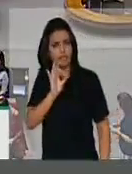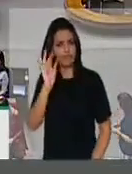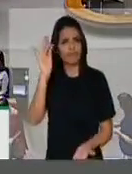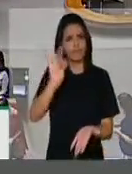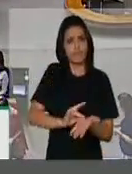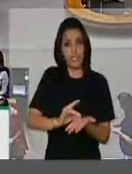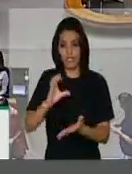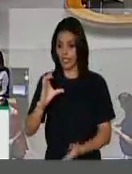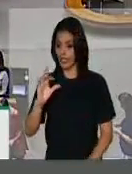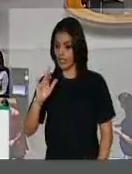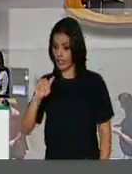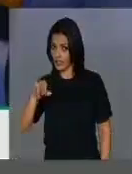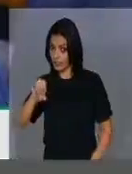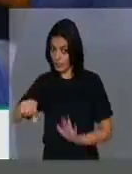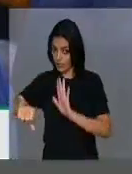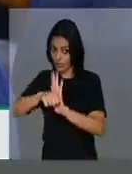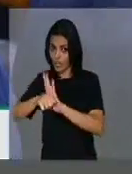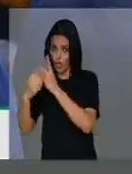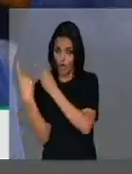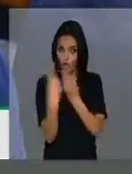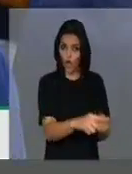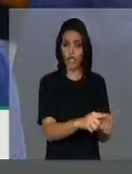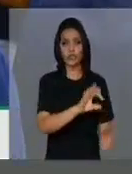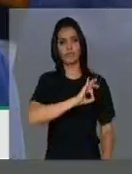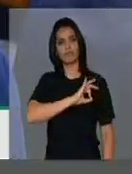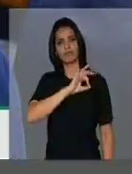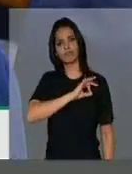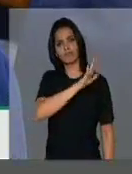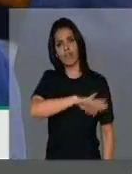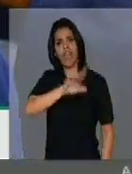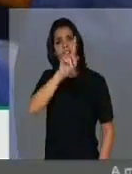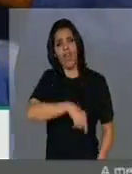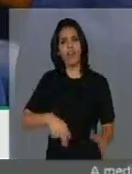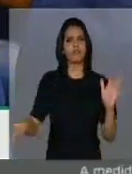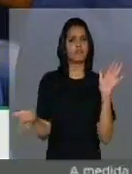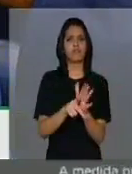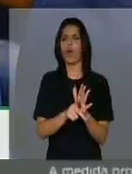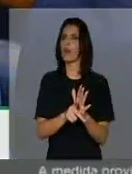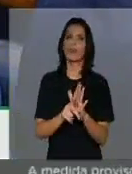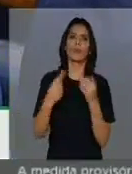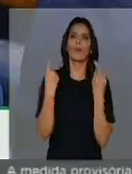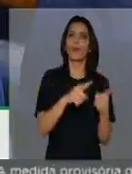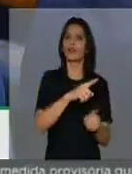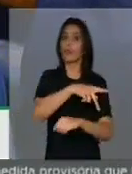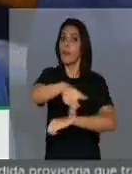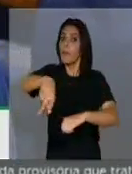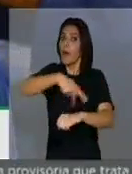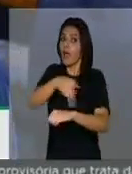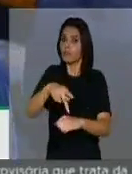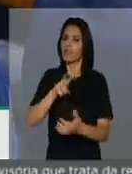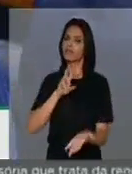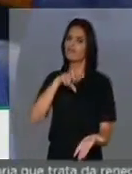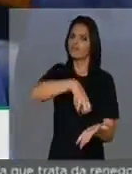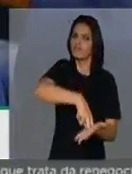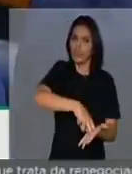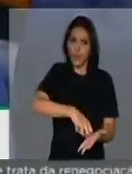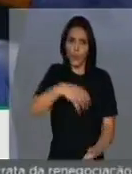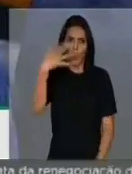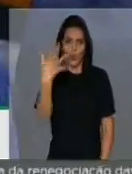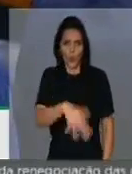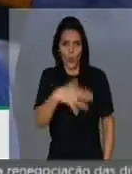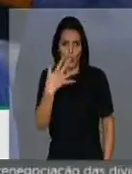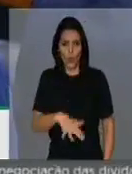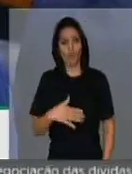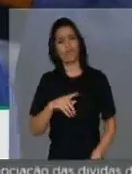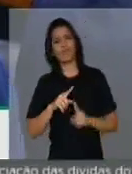cometidos contra agentes de Estado são crimes contra o Estado e têm penas muito graves. Infelizmente, no Brasil, nós temos aí uma parte